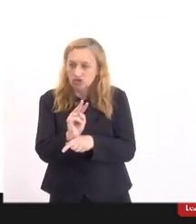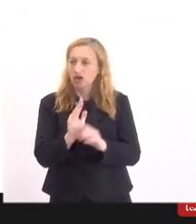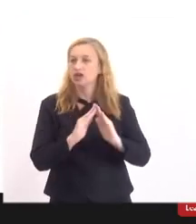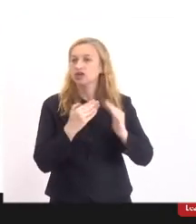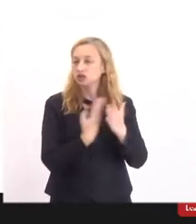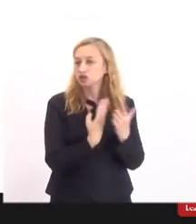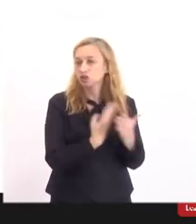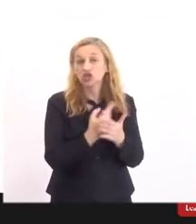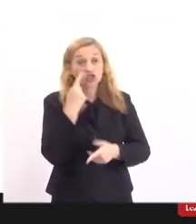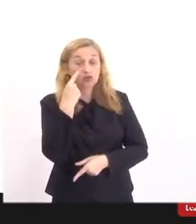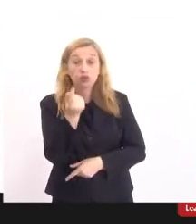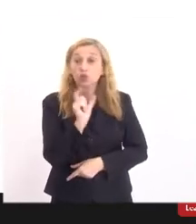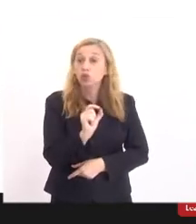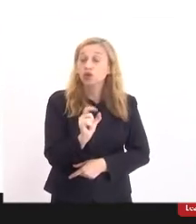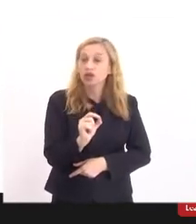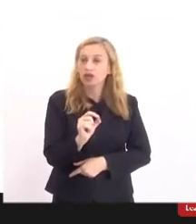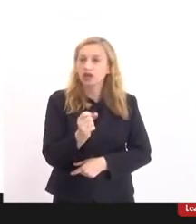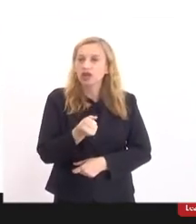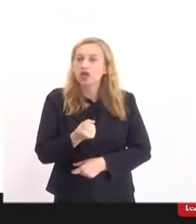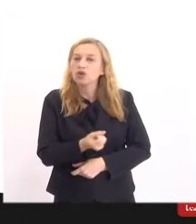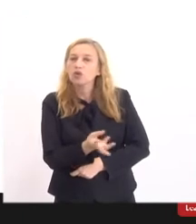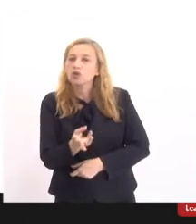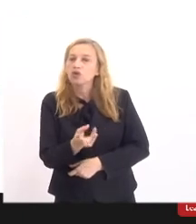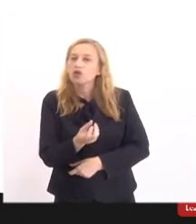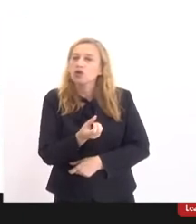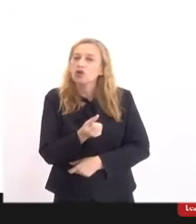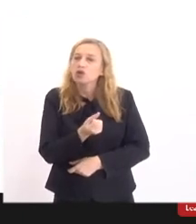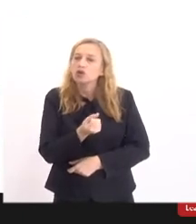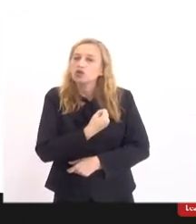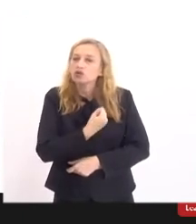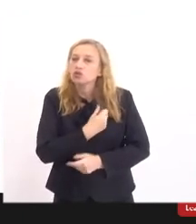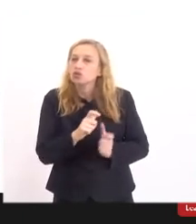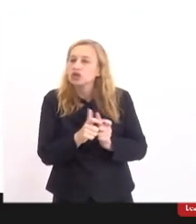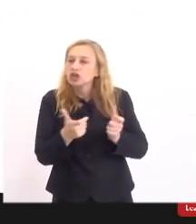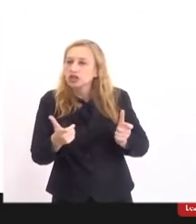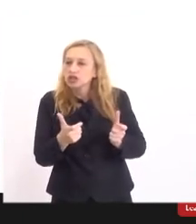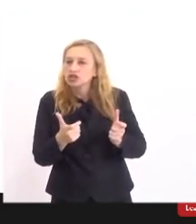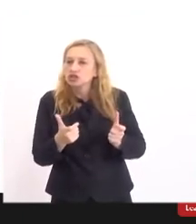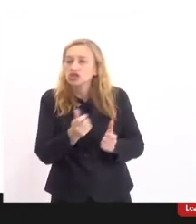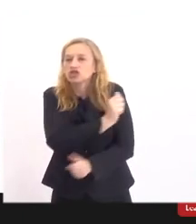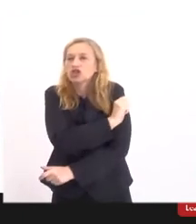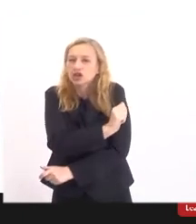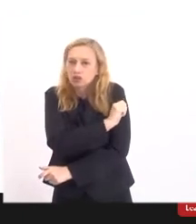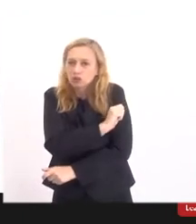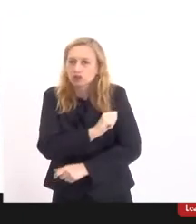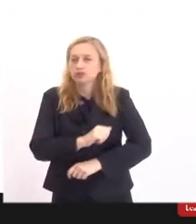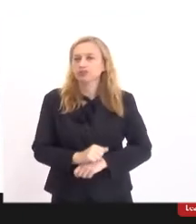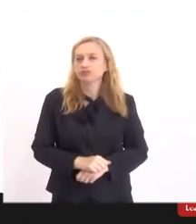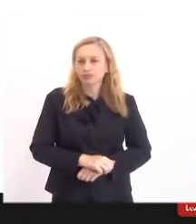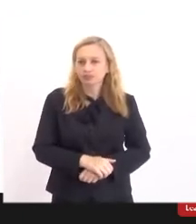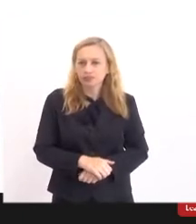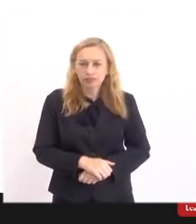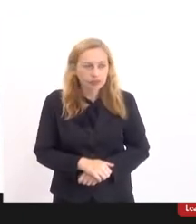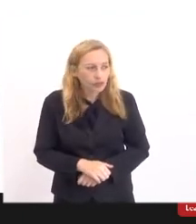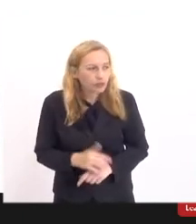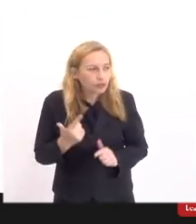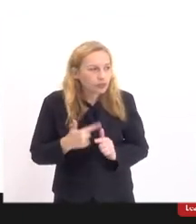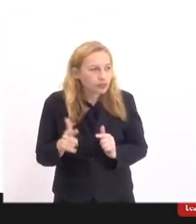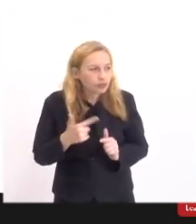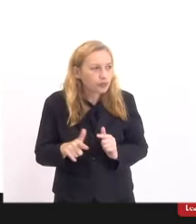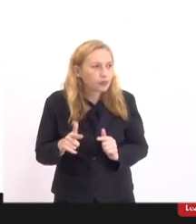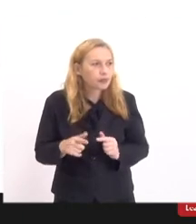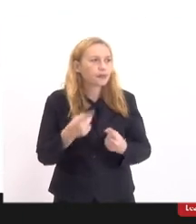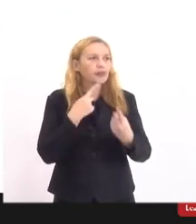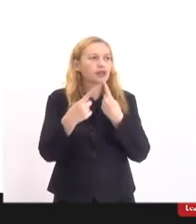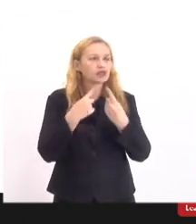gente viu um quantitativo enorme de estudantes nos corredores sem máscara. Outro problema que a gente